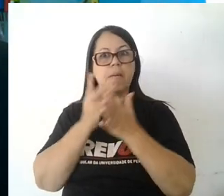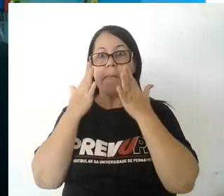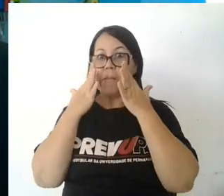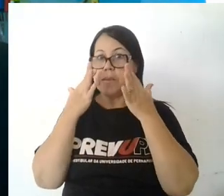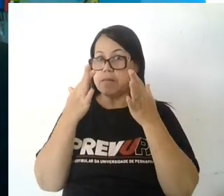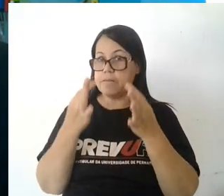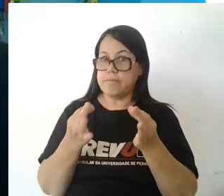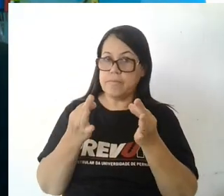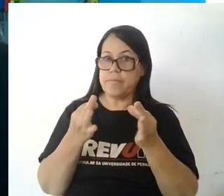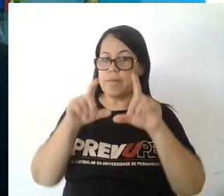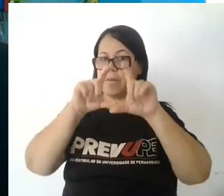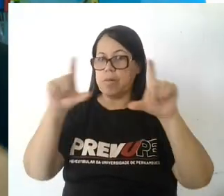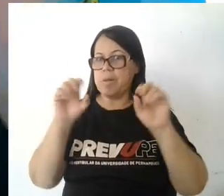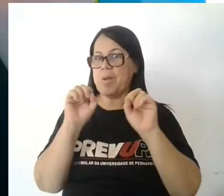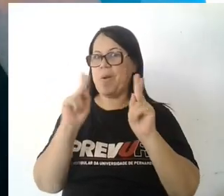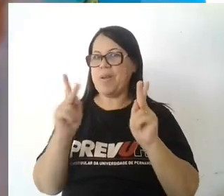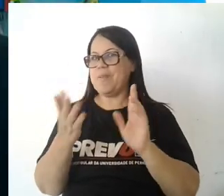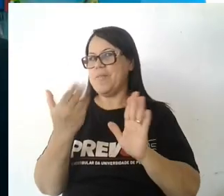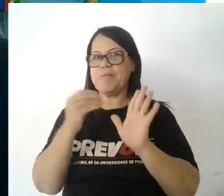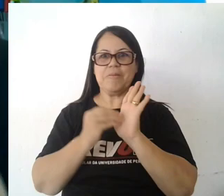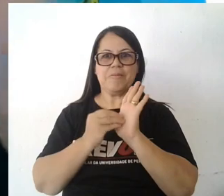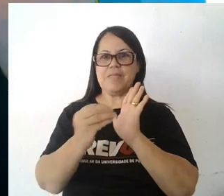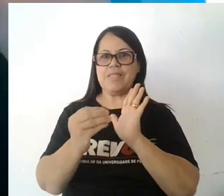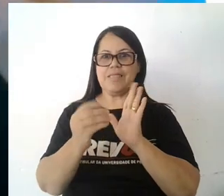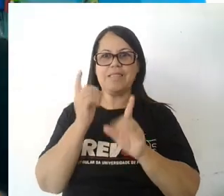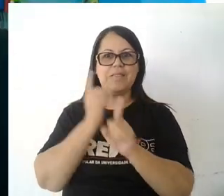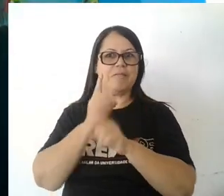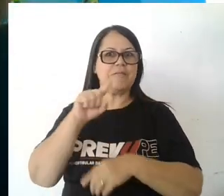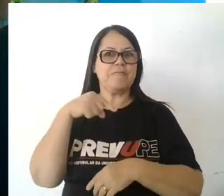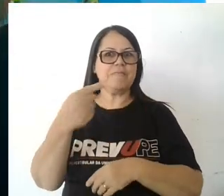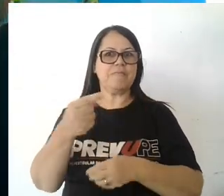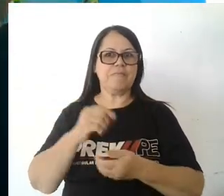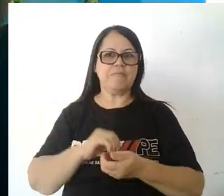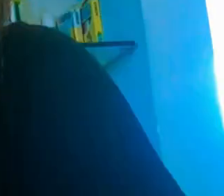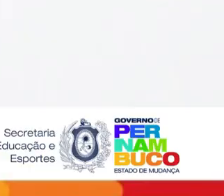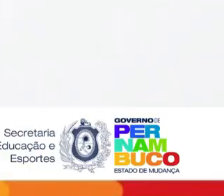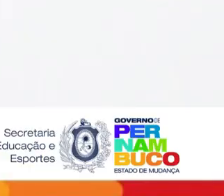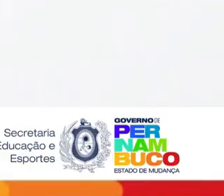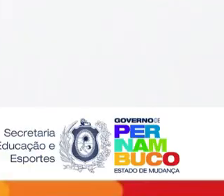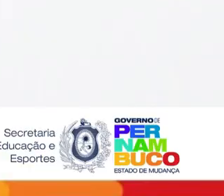fique sempre atento ao enunciado, tá bom? Vamos para mais dicas, até a próxima!